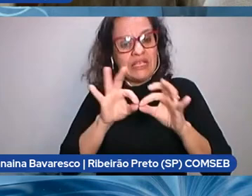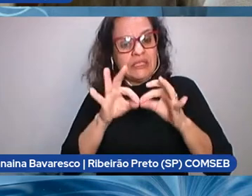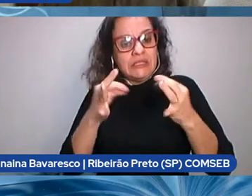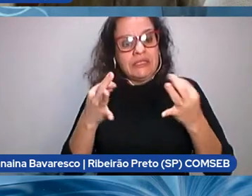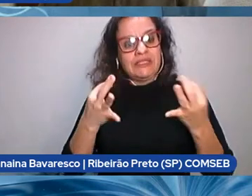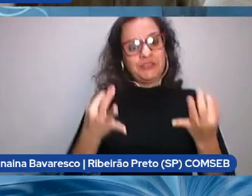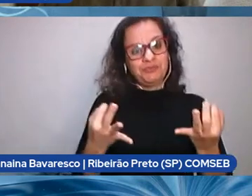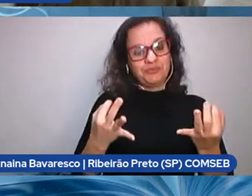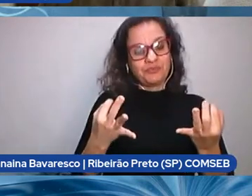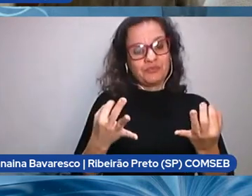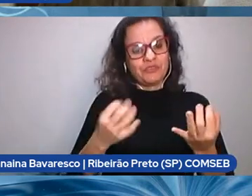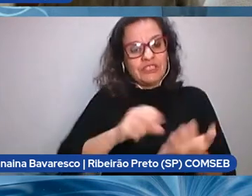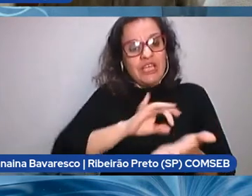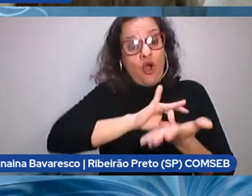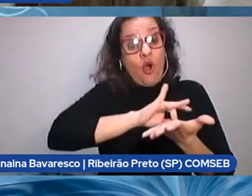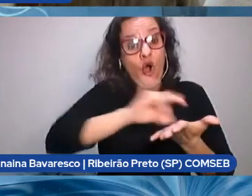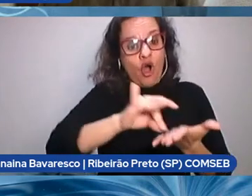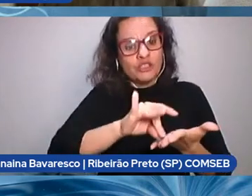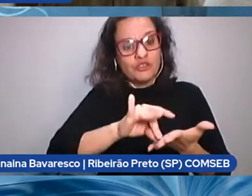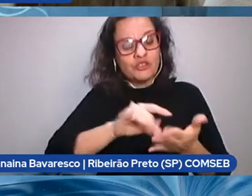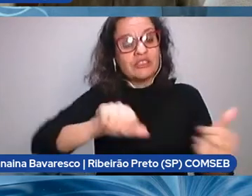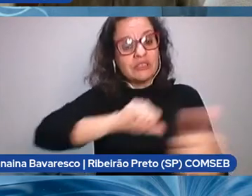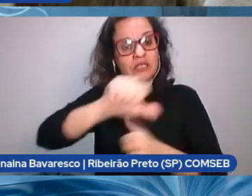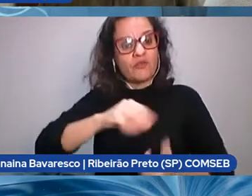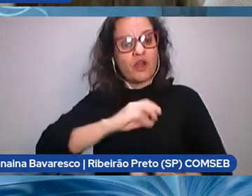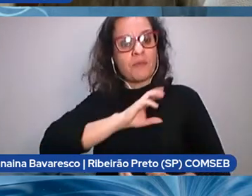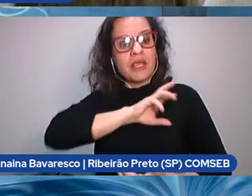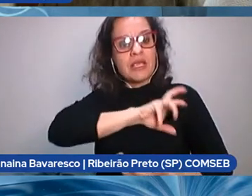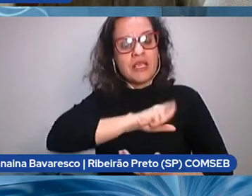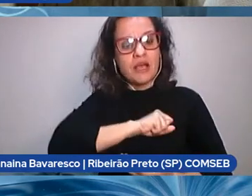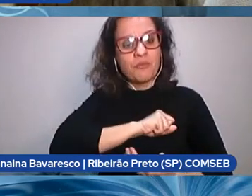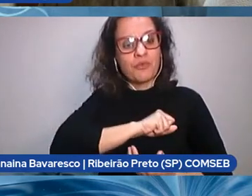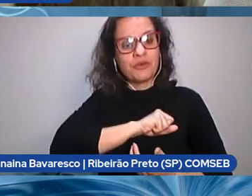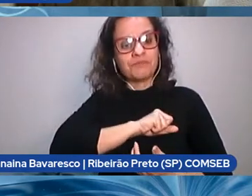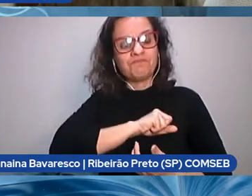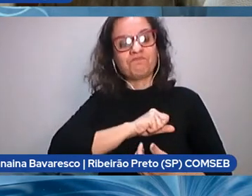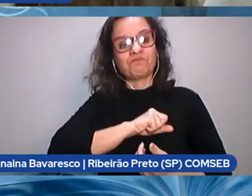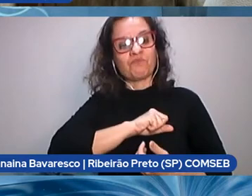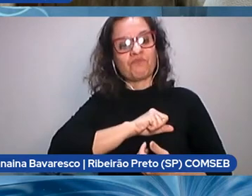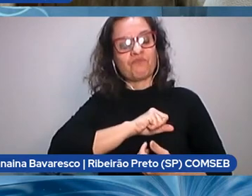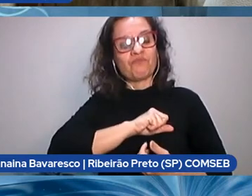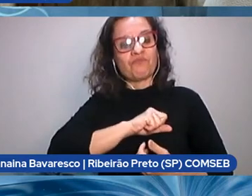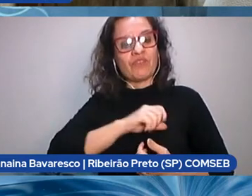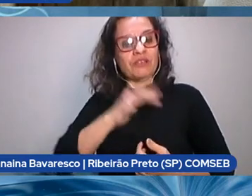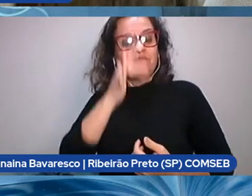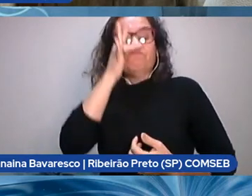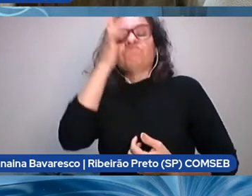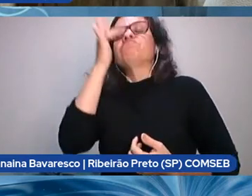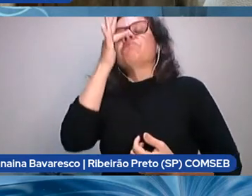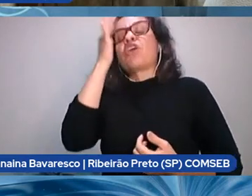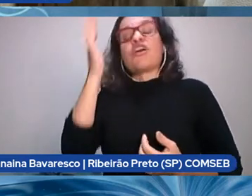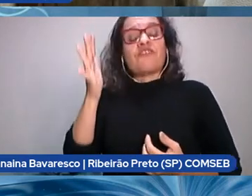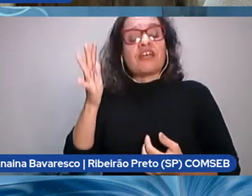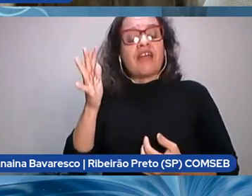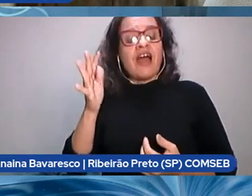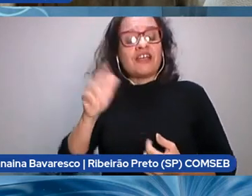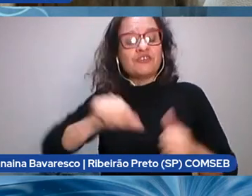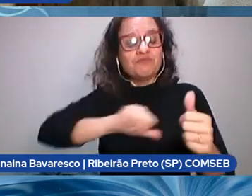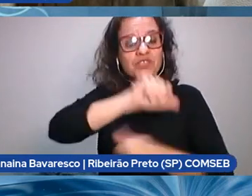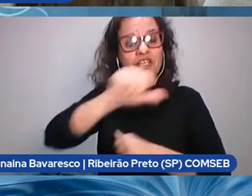transformar ódio em amor. Eu tenho que transformar vaidade em simplicidade. E por aí vai. Eu tenho